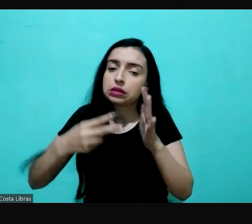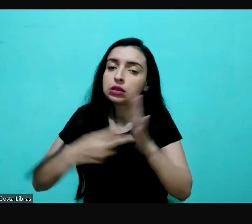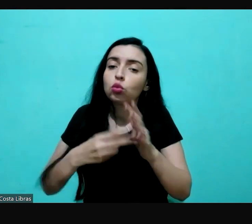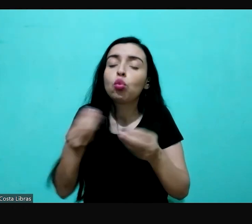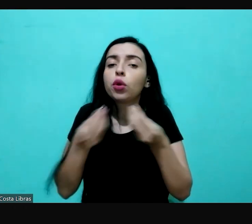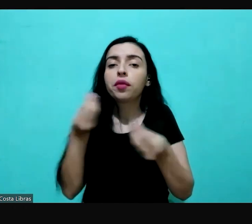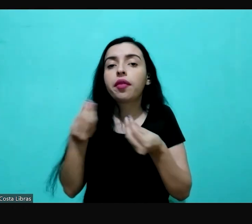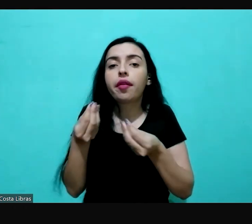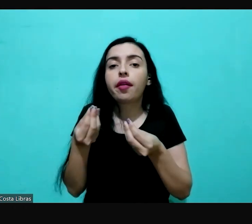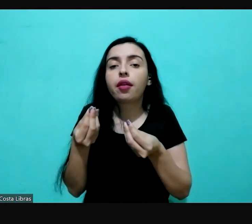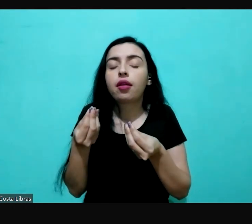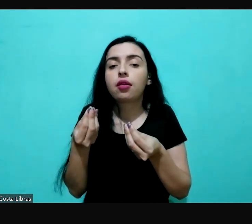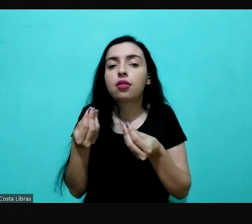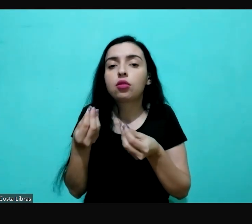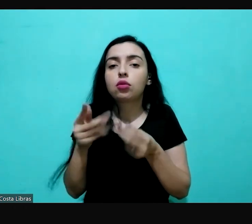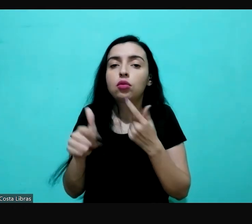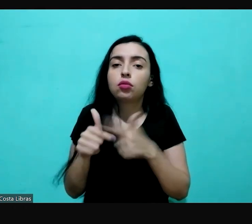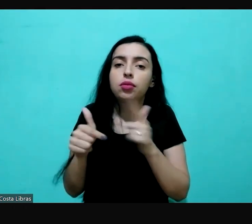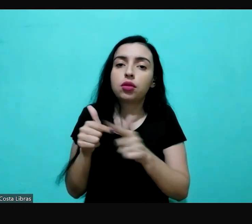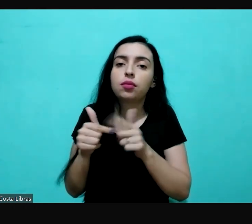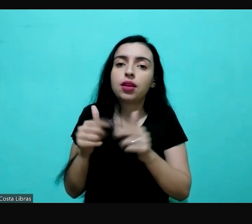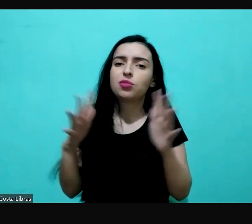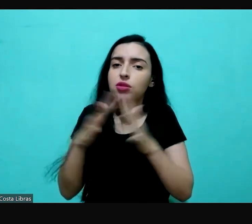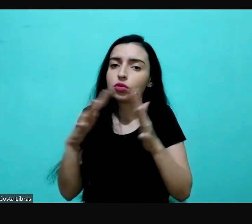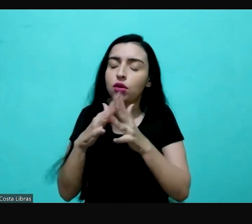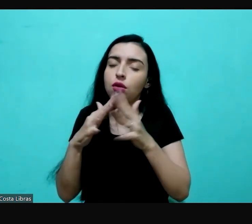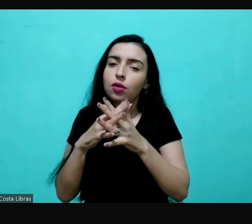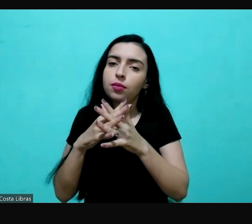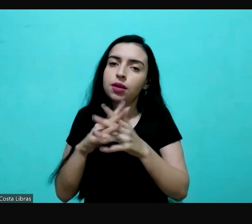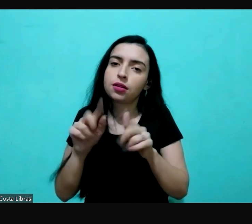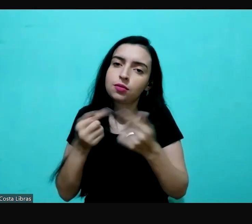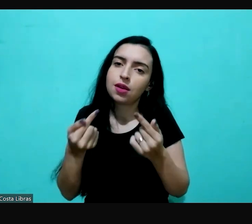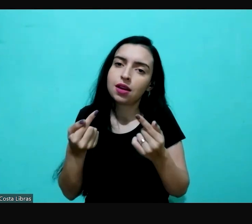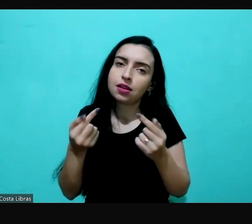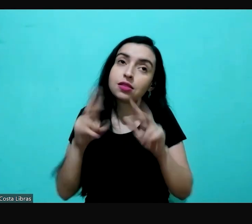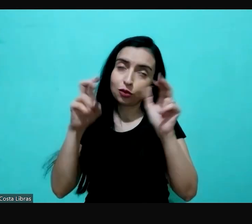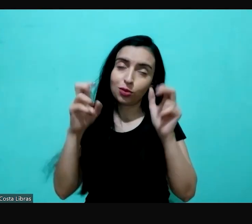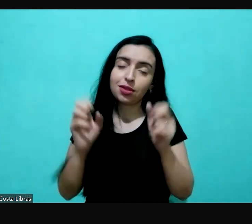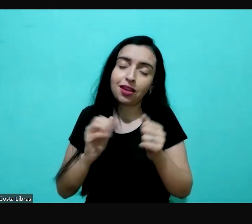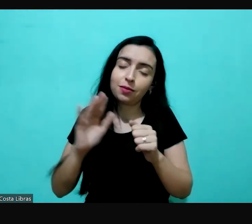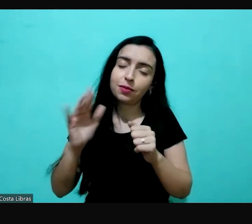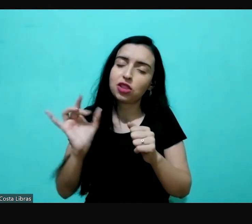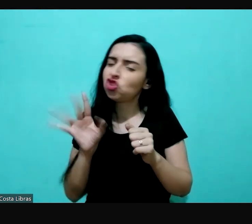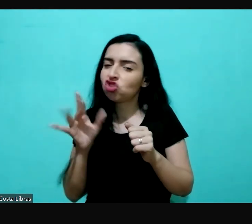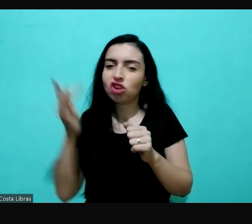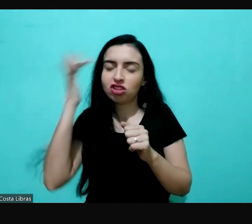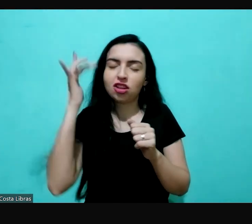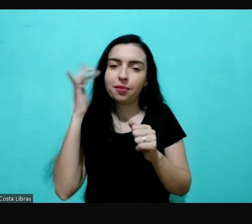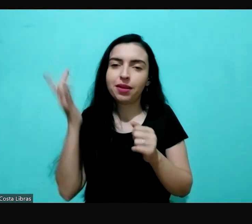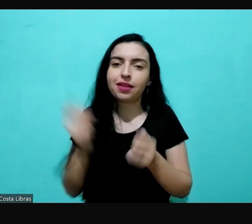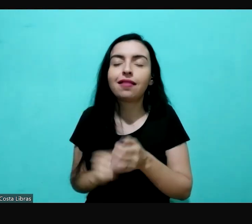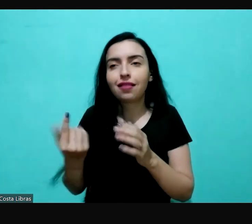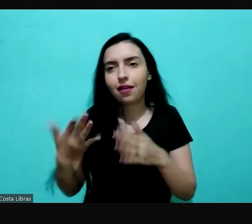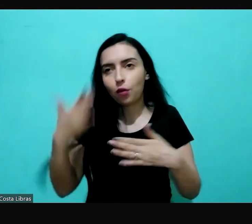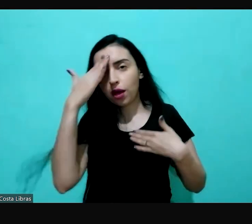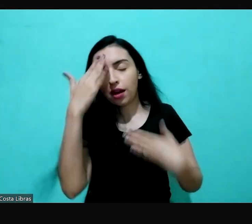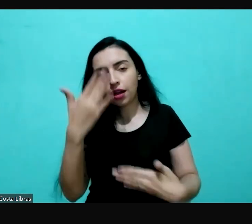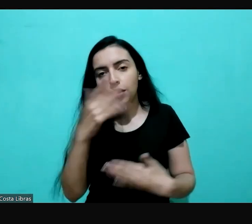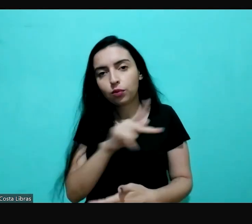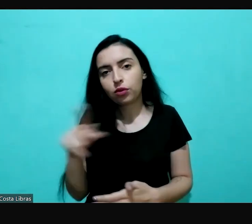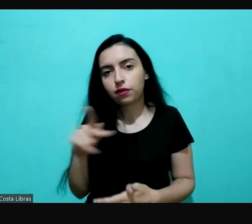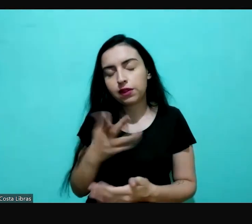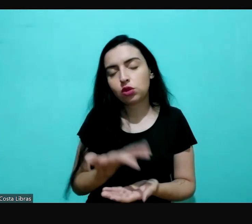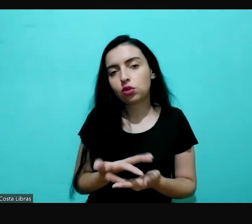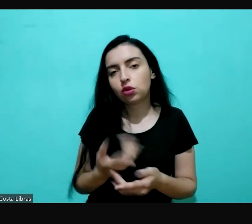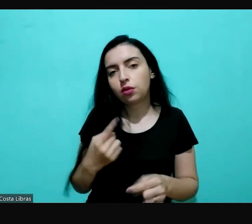né, um problema complexo, mas isso nós É um vamos outro discutir amanhã é um lá. outro Mas, assim, eu quero agradecer, professor,